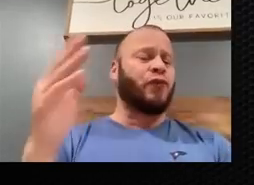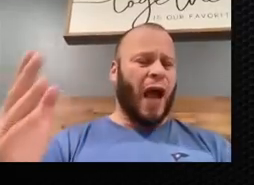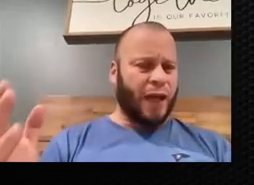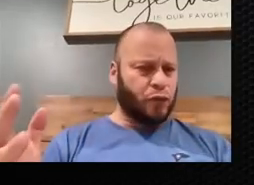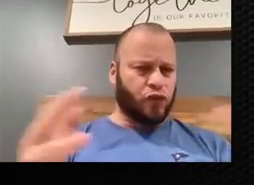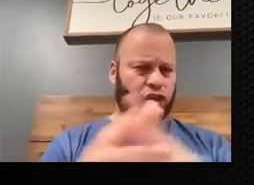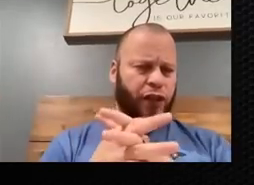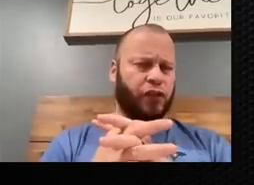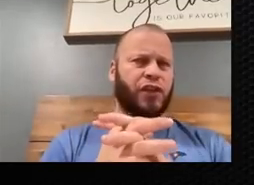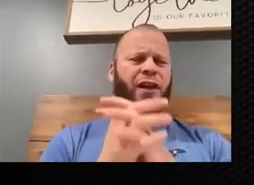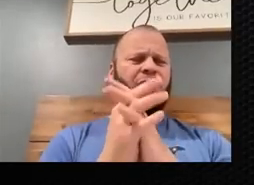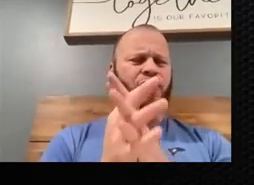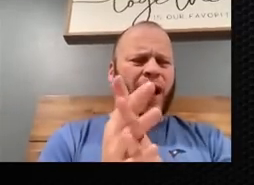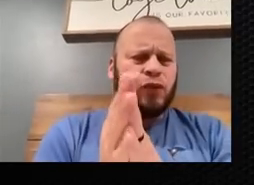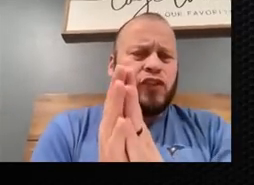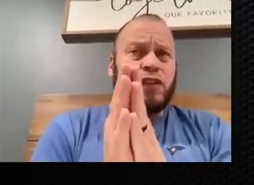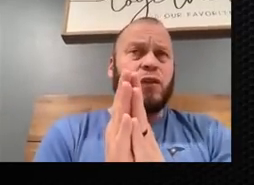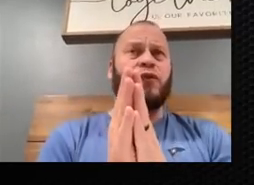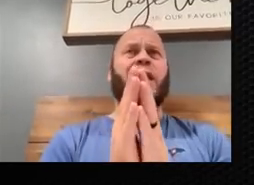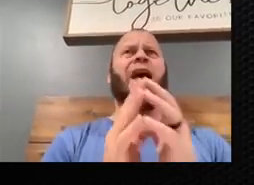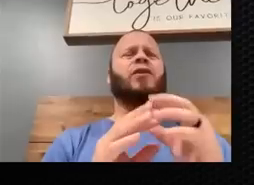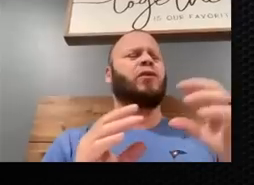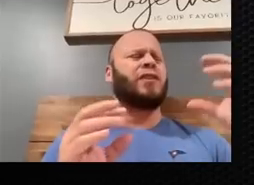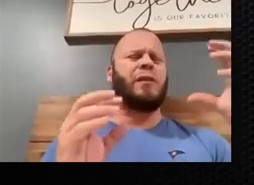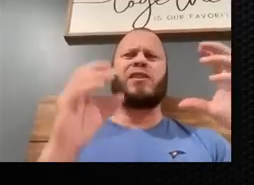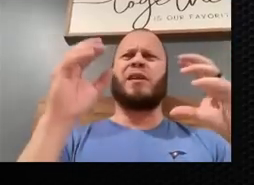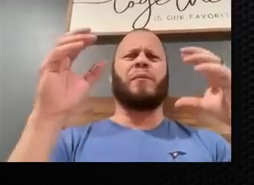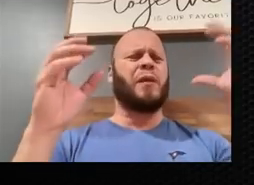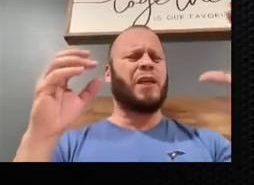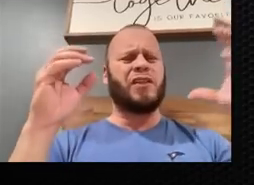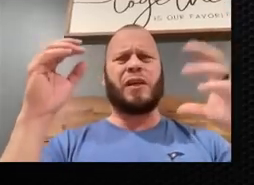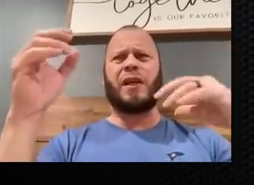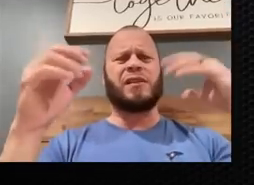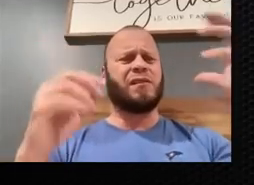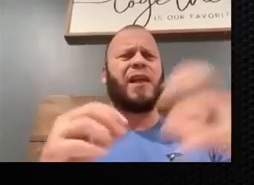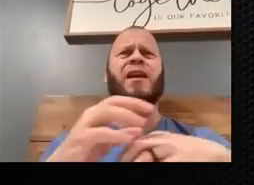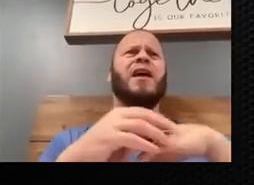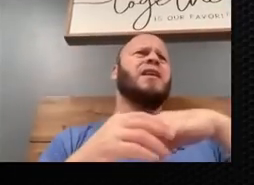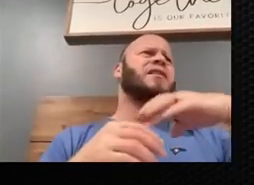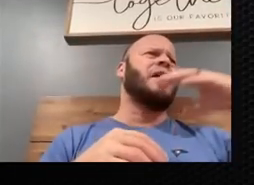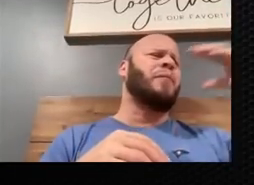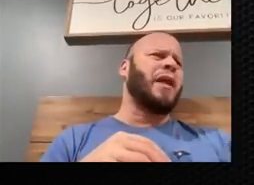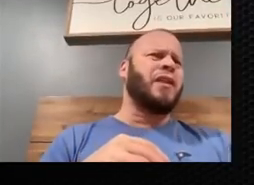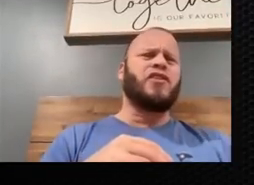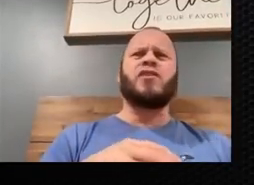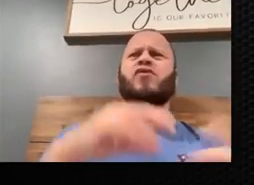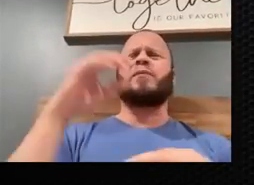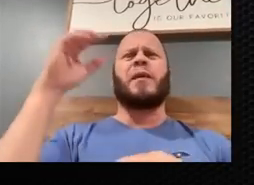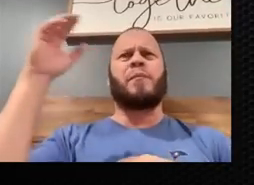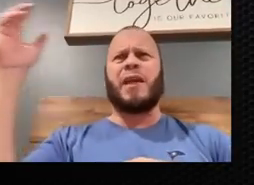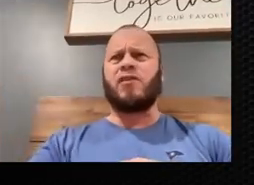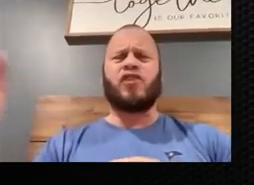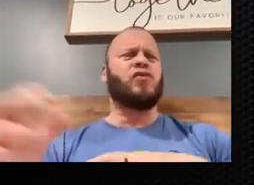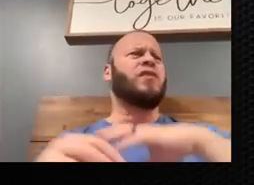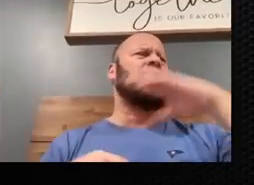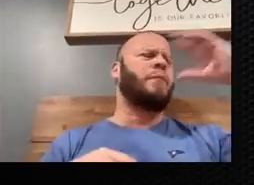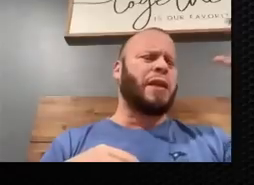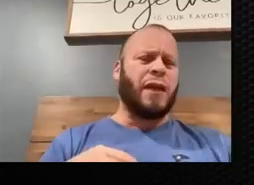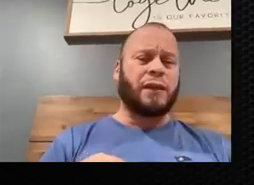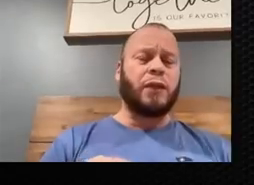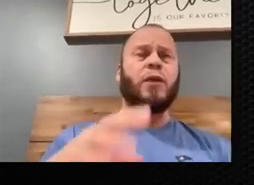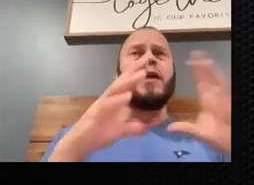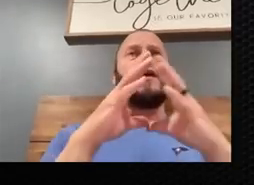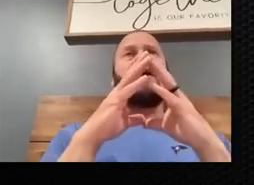há vários dias. Vários dias tenho falado que nós temos CPMI de MST, CPI disso, CPI disso,